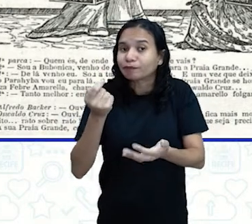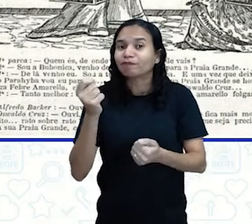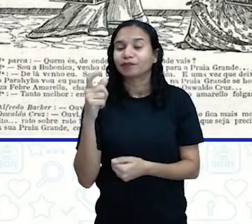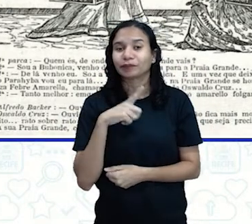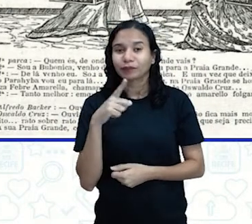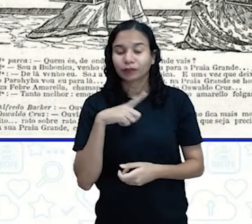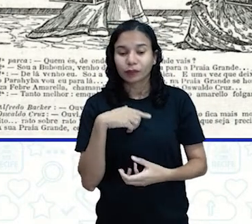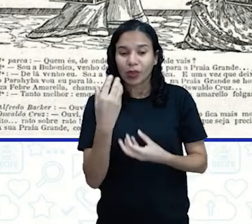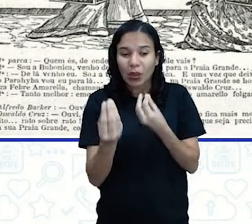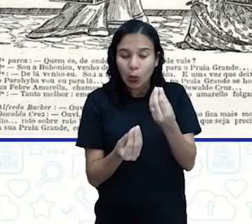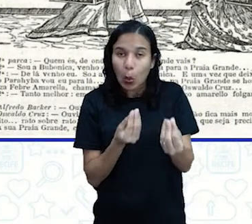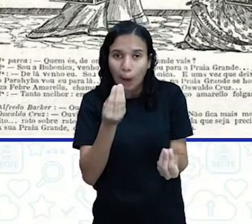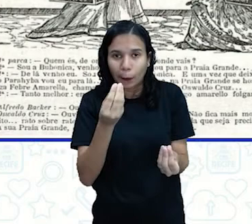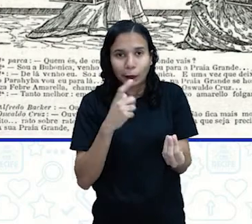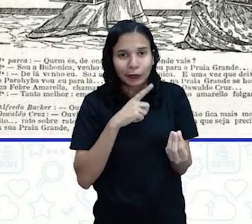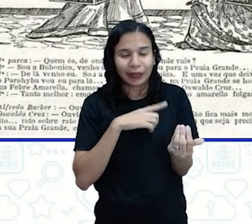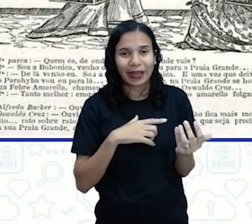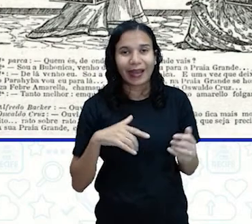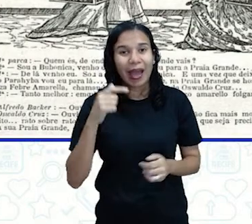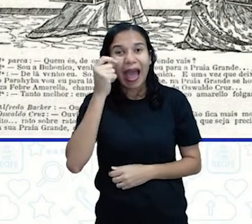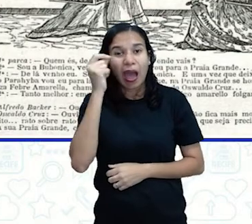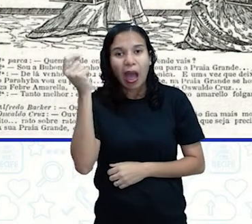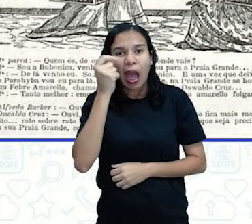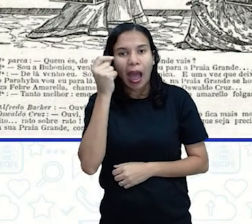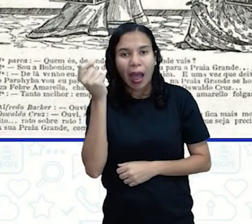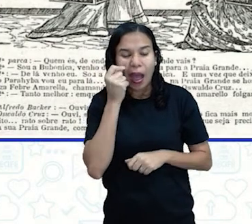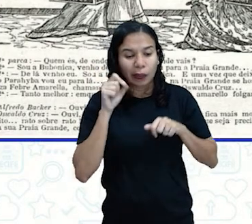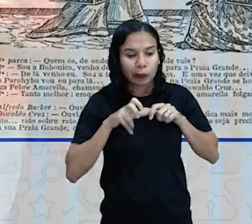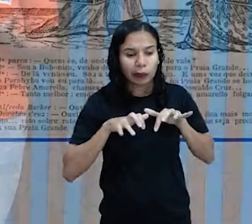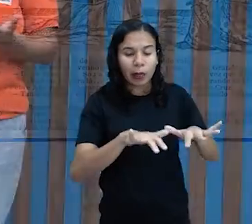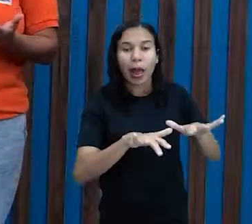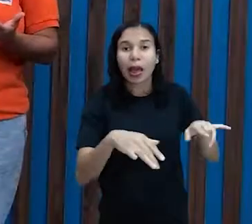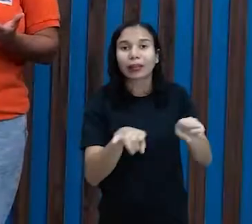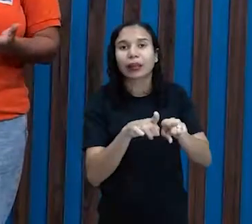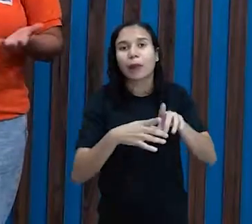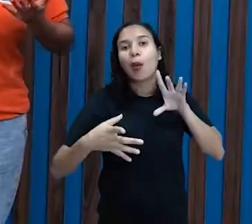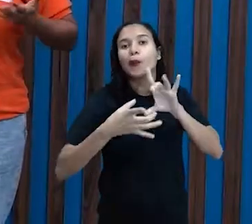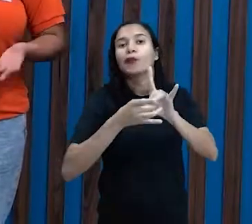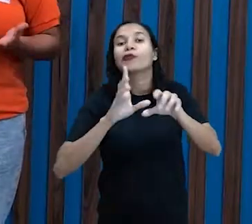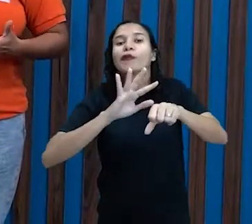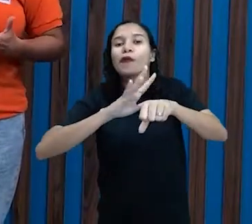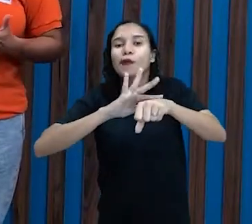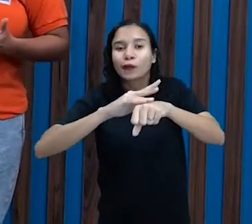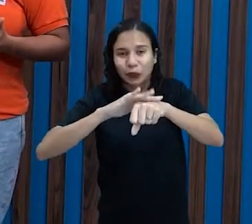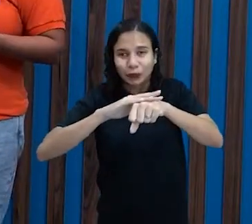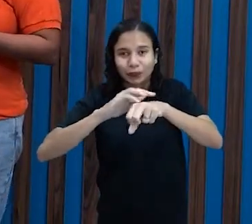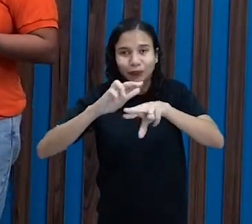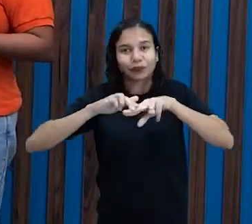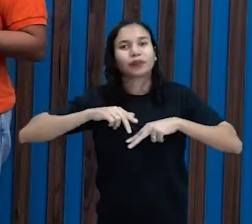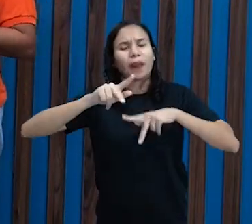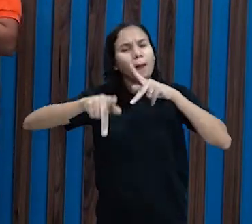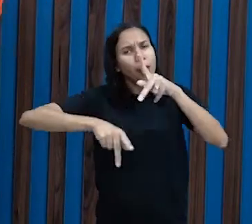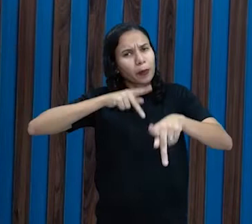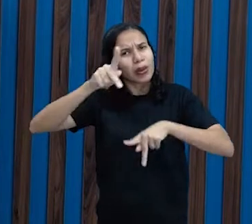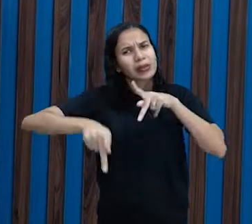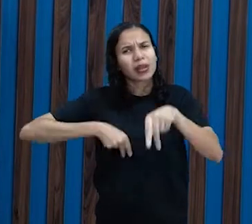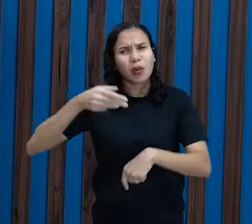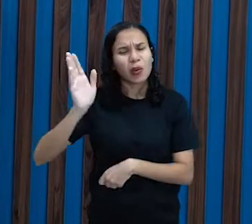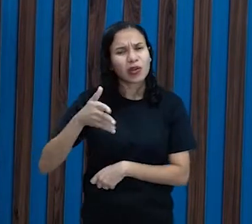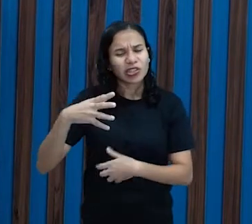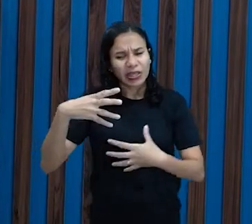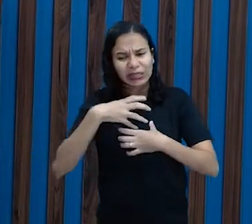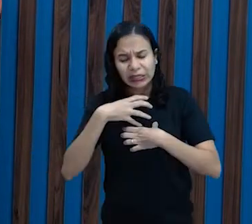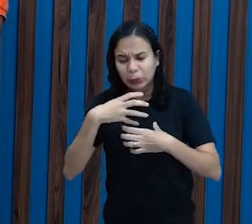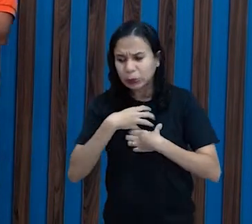O que é que acontecia com a infestação de ratos? Doença, né? E aí a população já